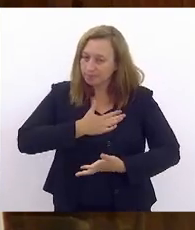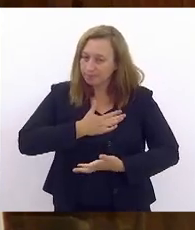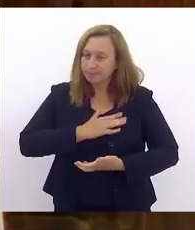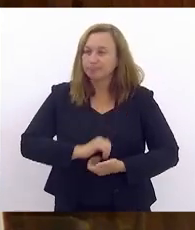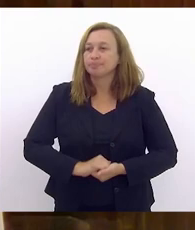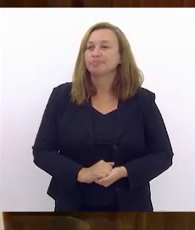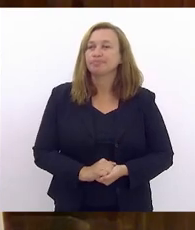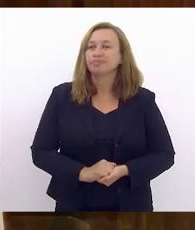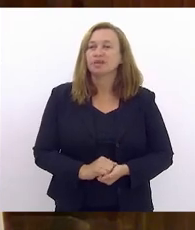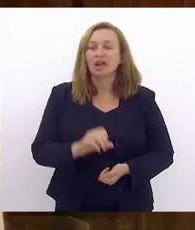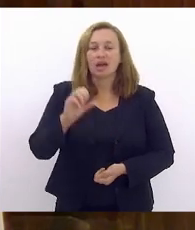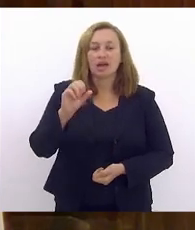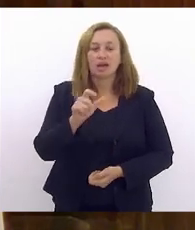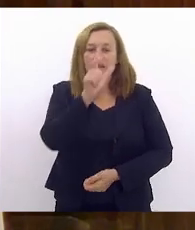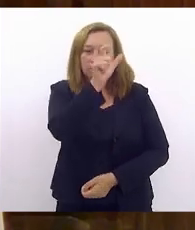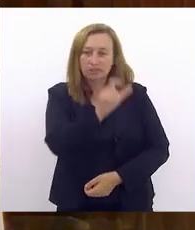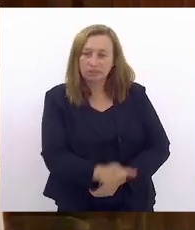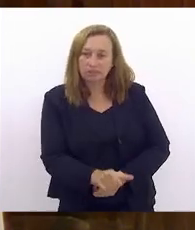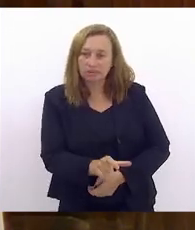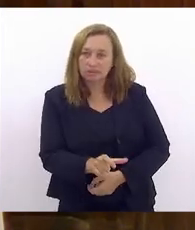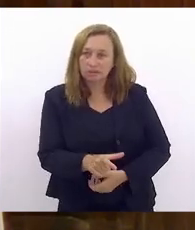E Sandro me abraçou